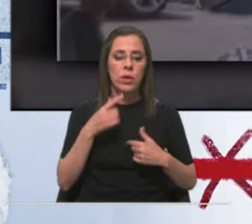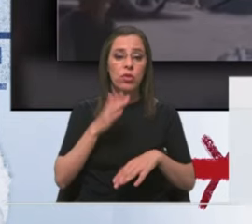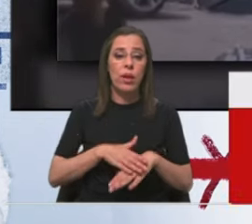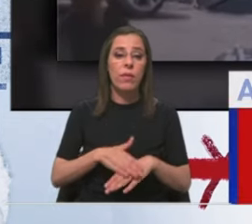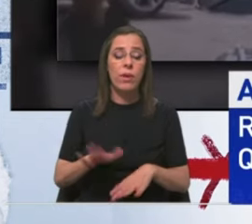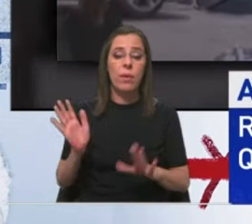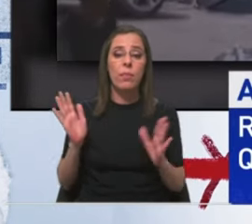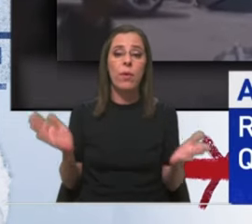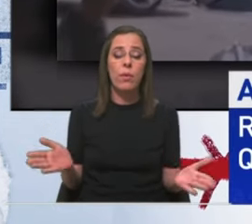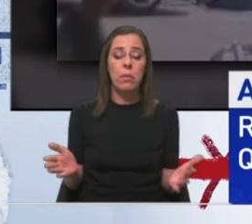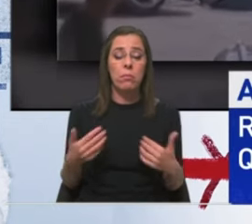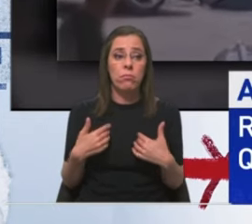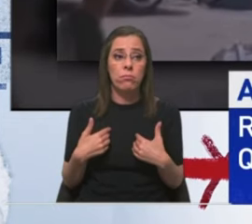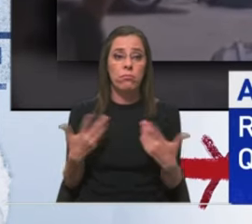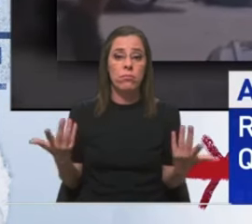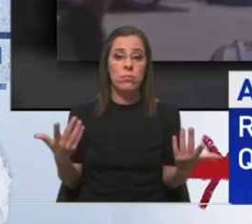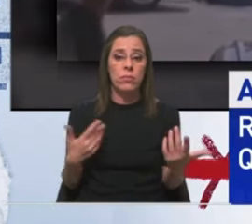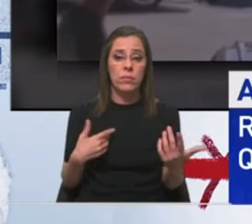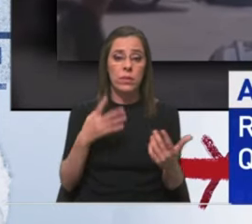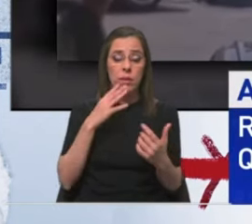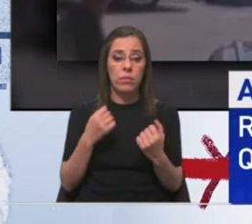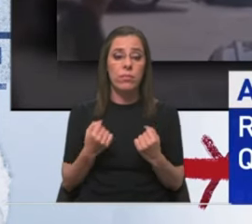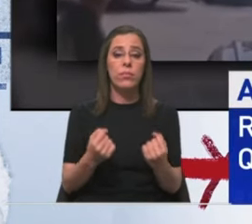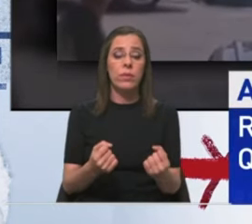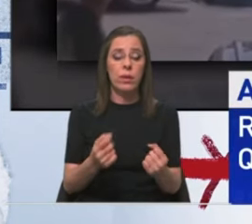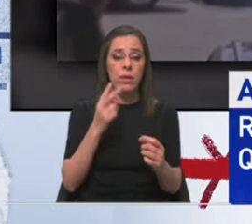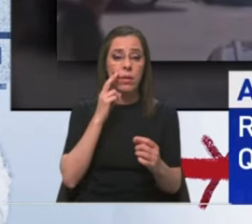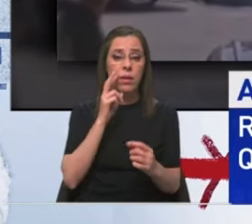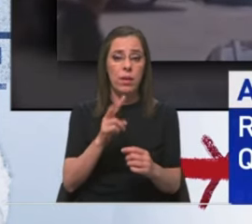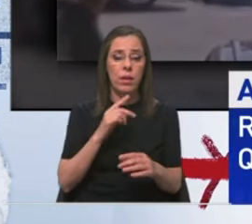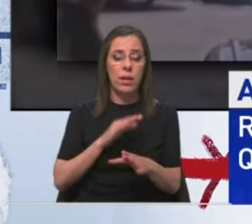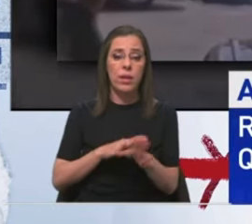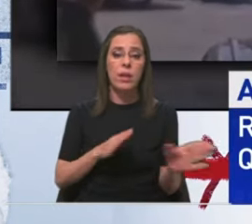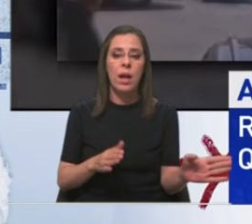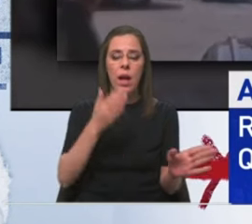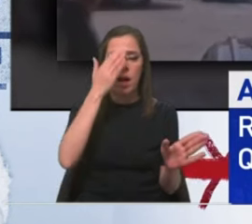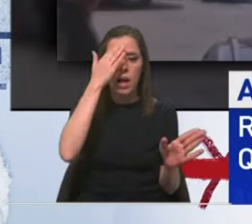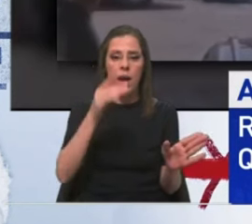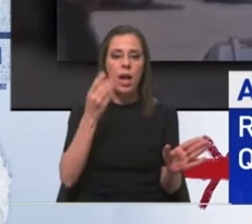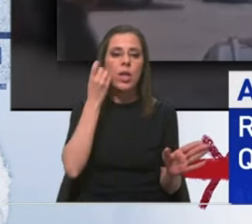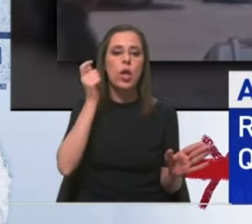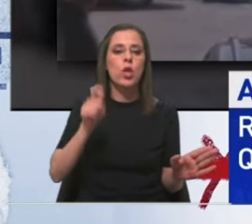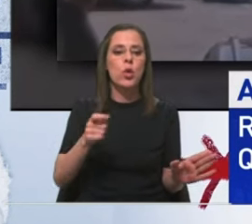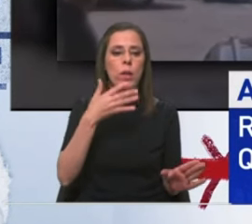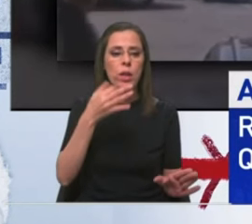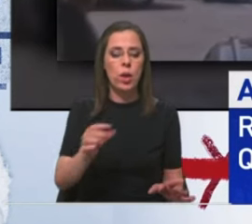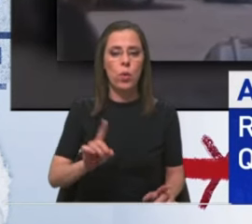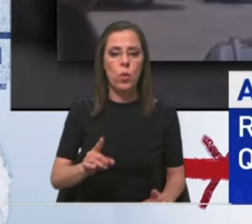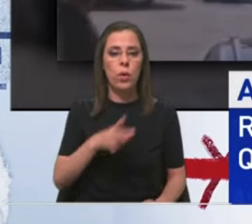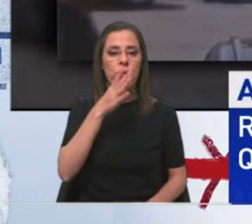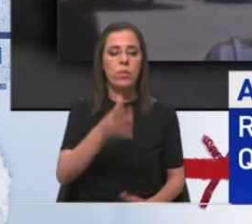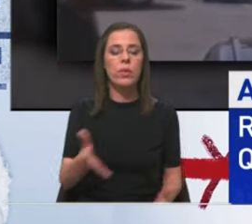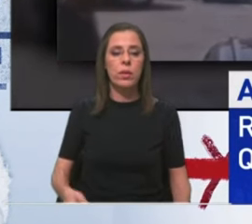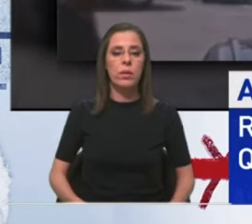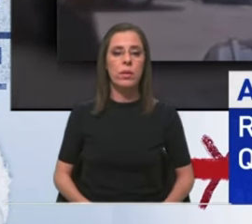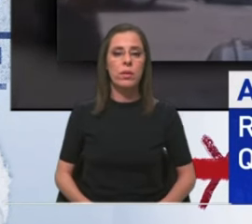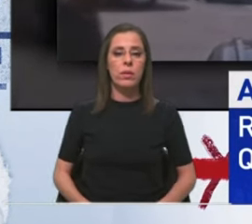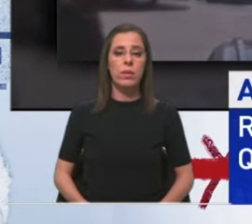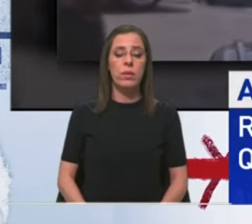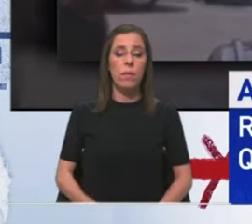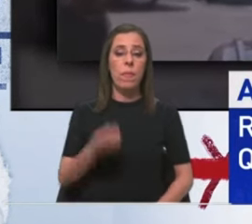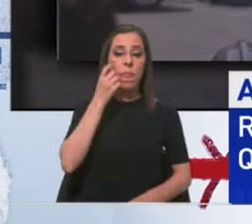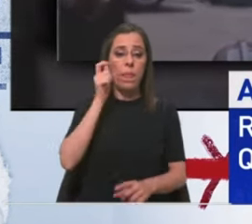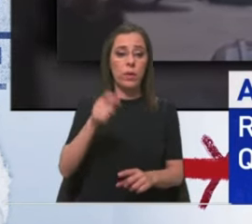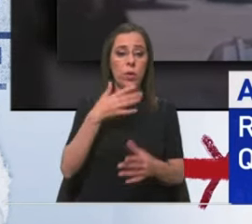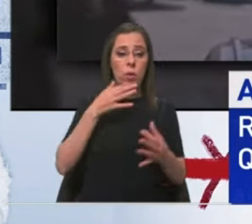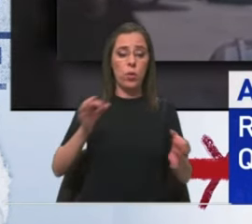embora. E eu vou tentar arrancar, olhar para a minha esquerda. Porquê é que acha que a juíza não acreditou no que o senhor diz? A juíza nem